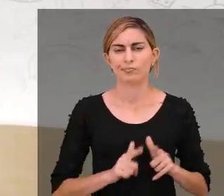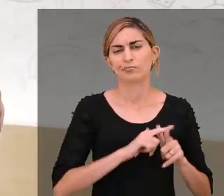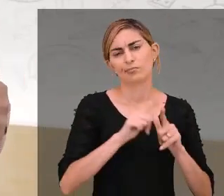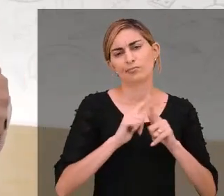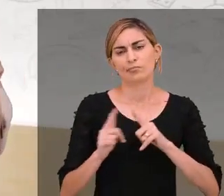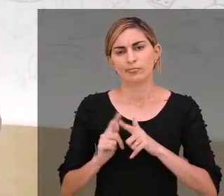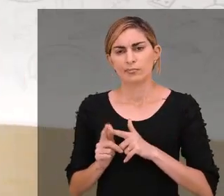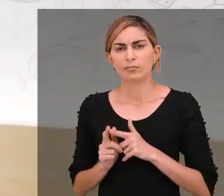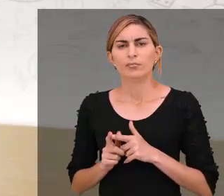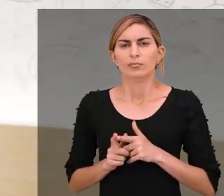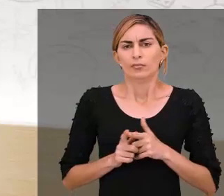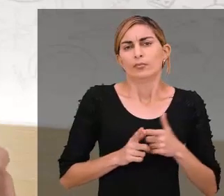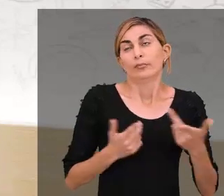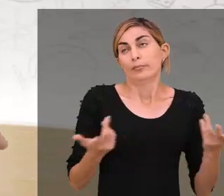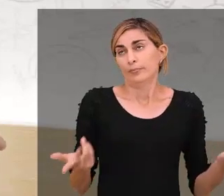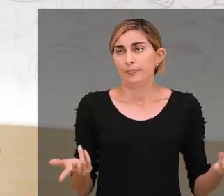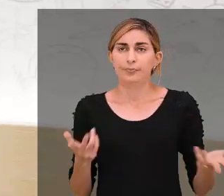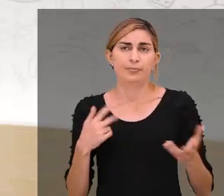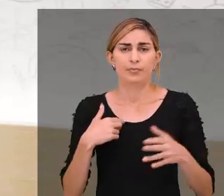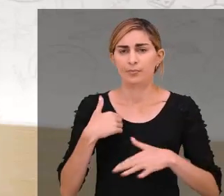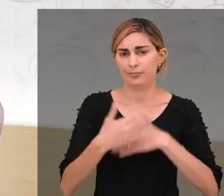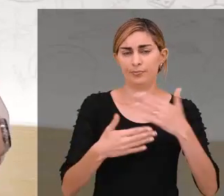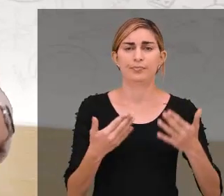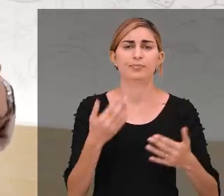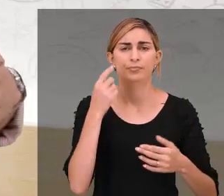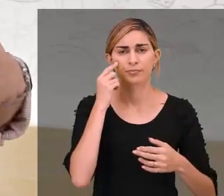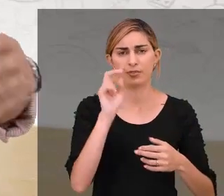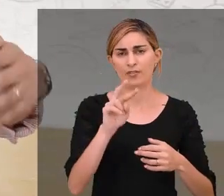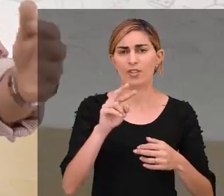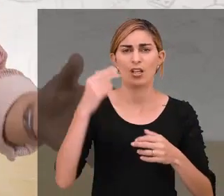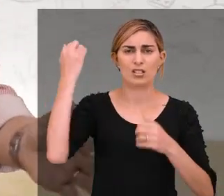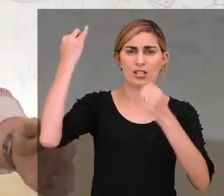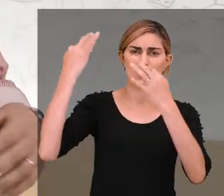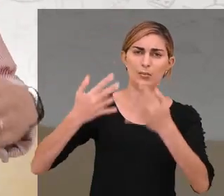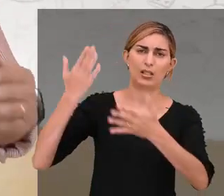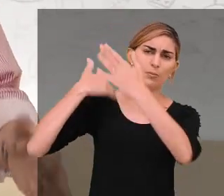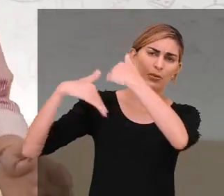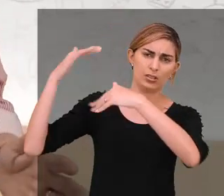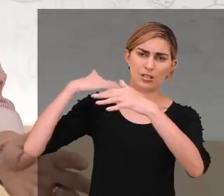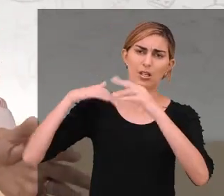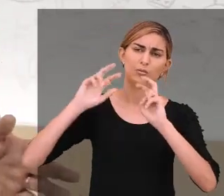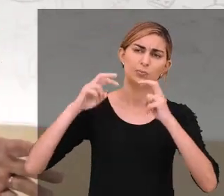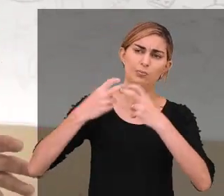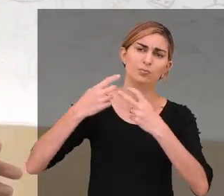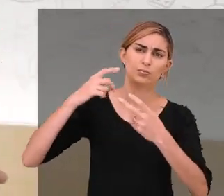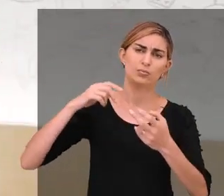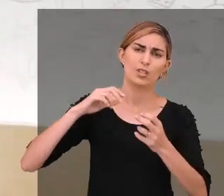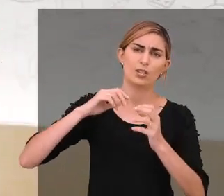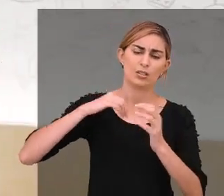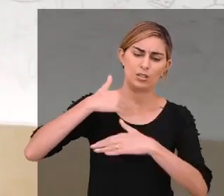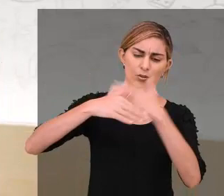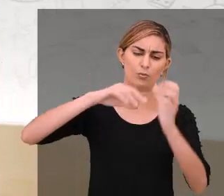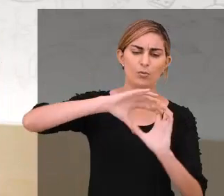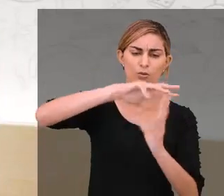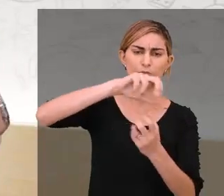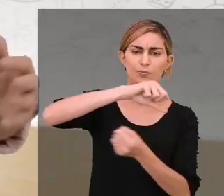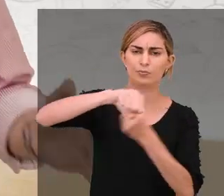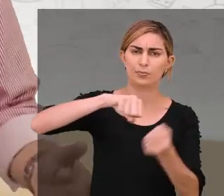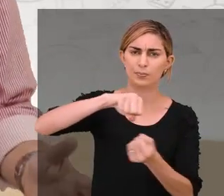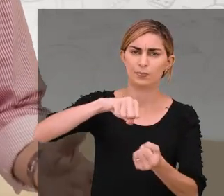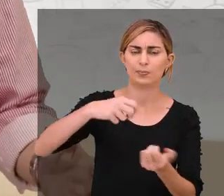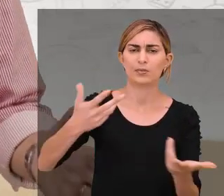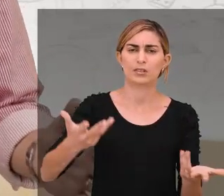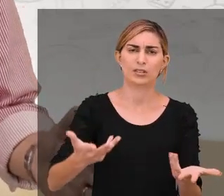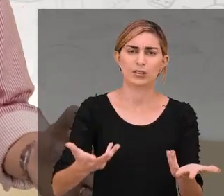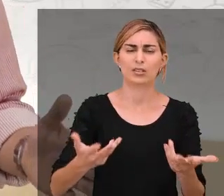vista de vamos dizer assim, proporcionar o que foi definido lá na época como desenvolvimento sustentável. E na época